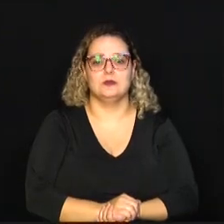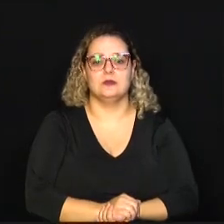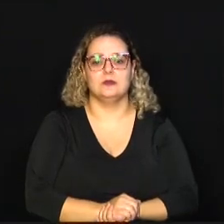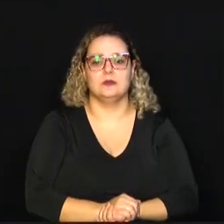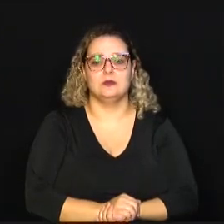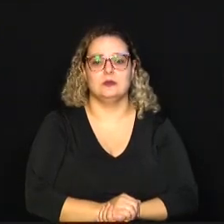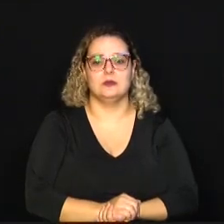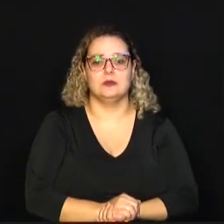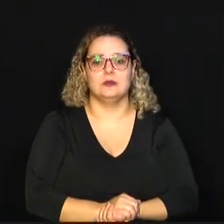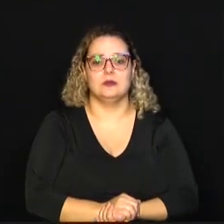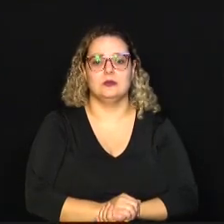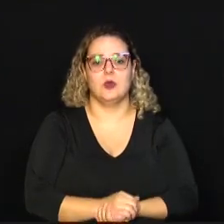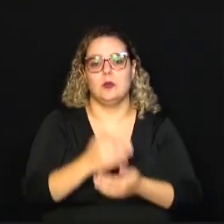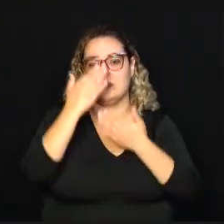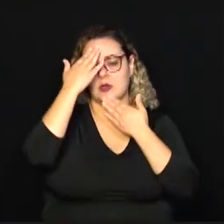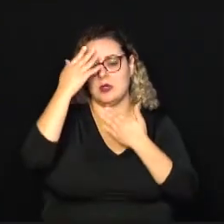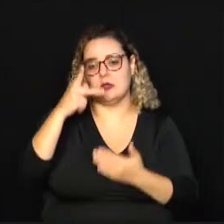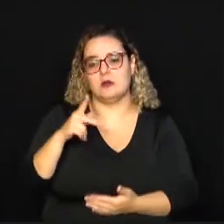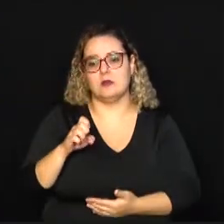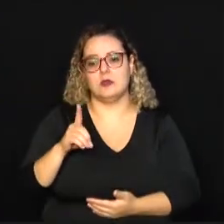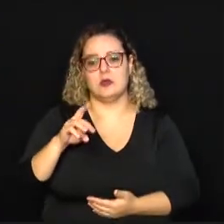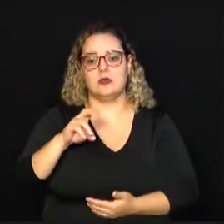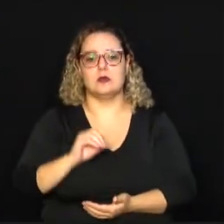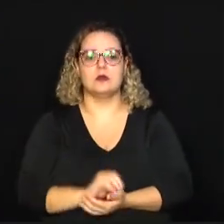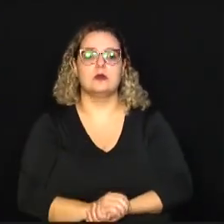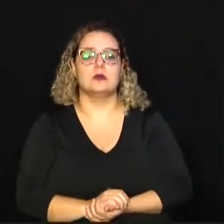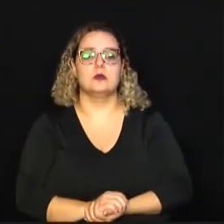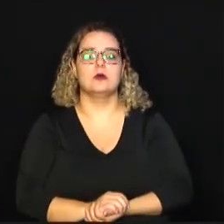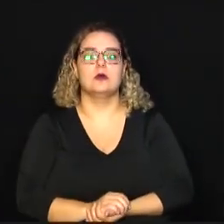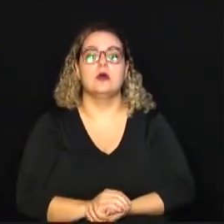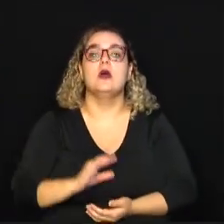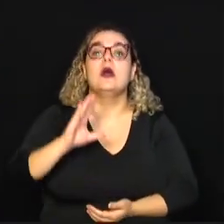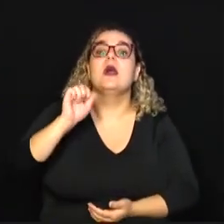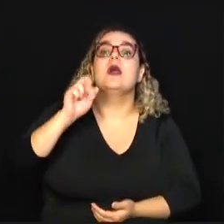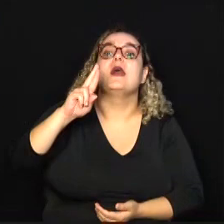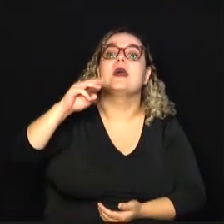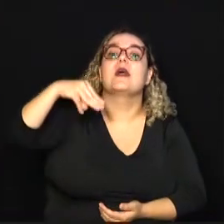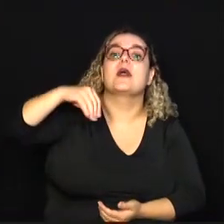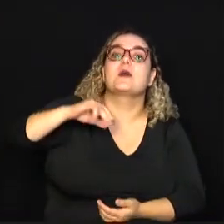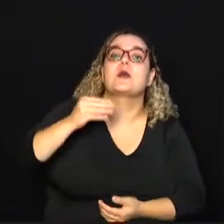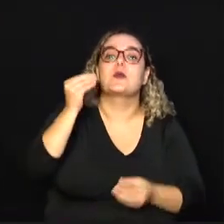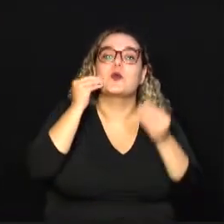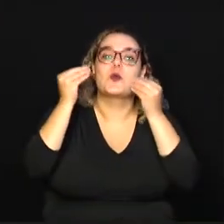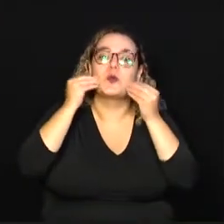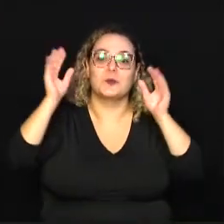Obrigada, Pedro. Então, a gente está indo aqui, né? E Carminha, um grande beijo.